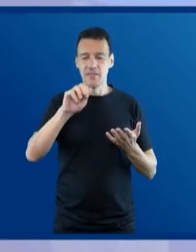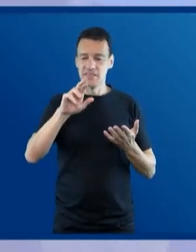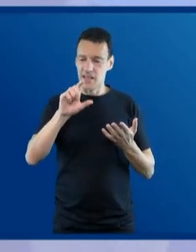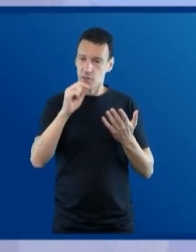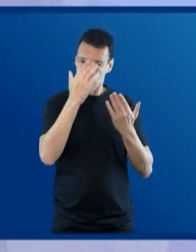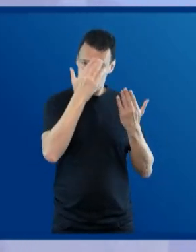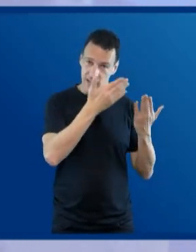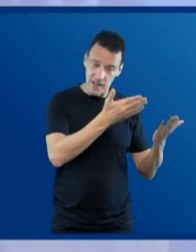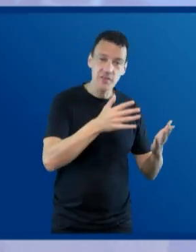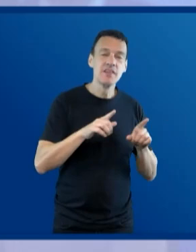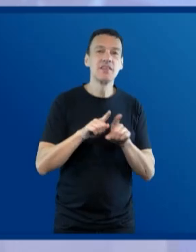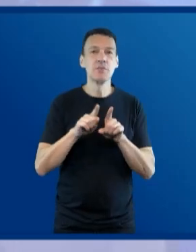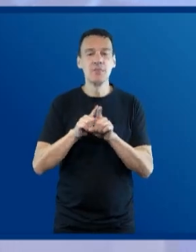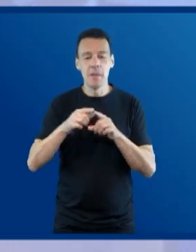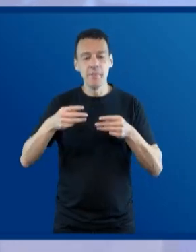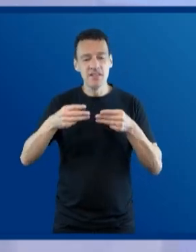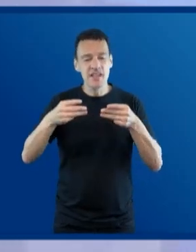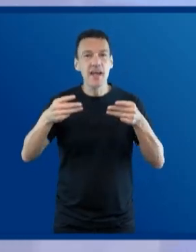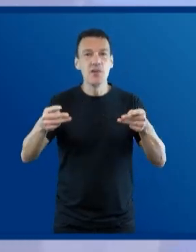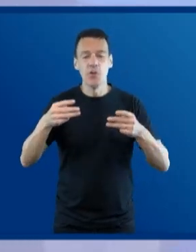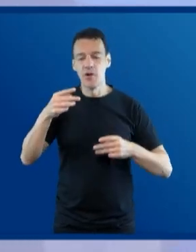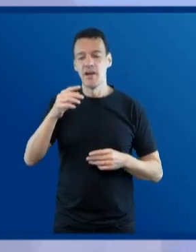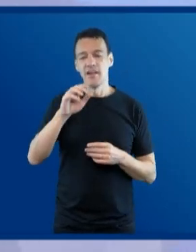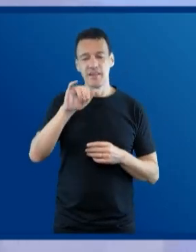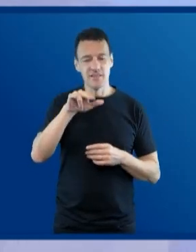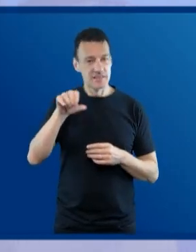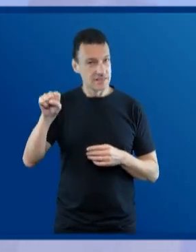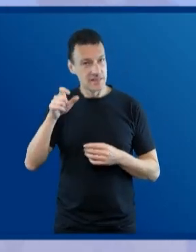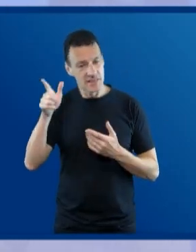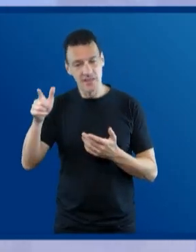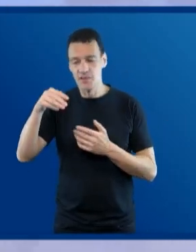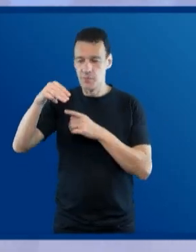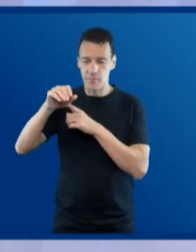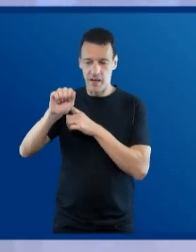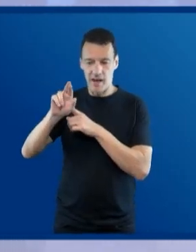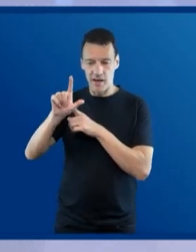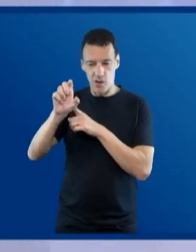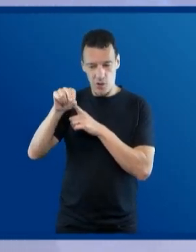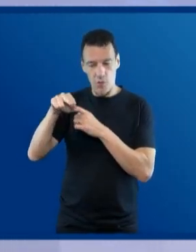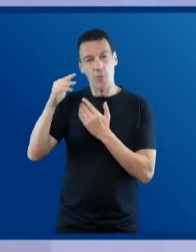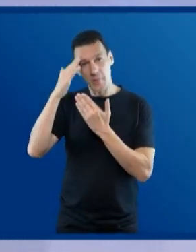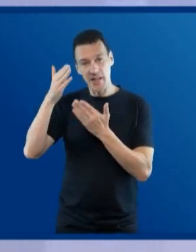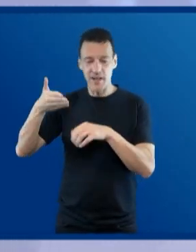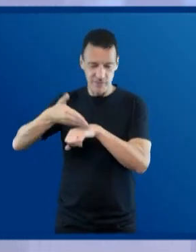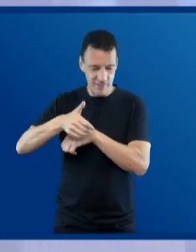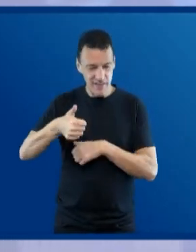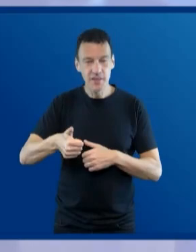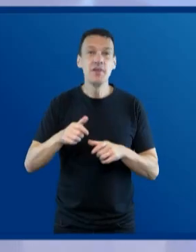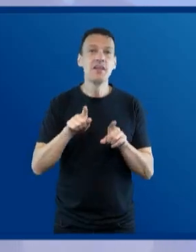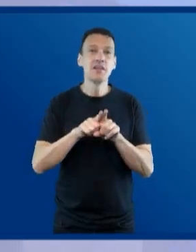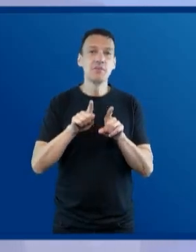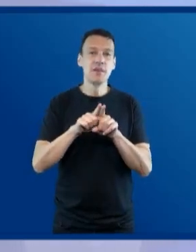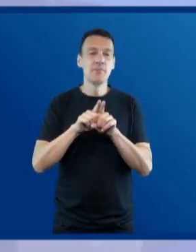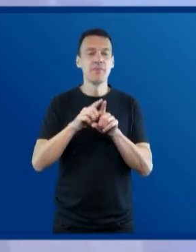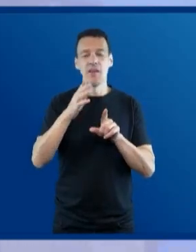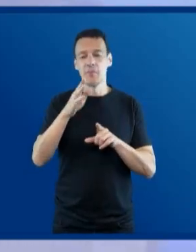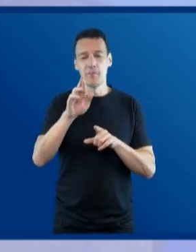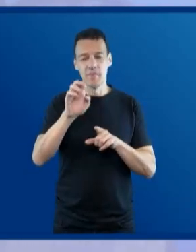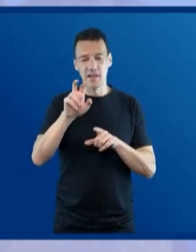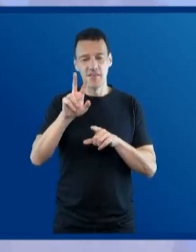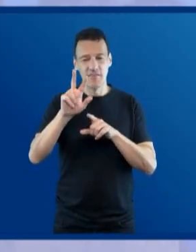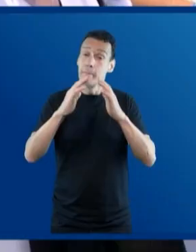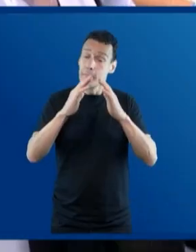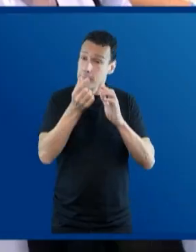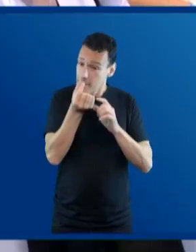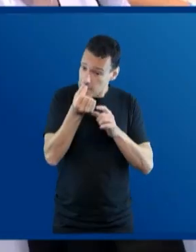de Previdência Social, Narlon, muito obrigado pela presença, também Previc, Alcinei Rodrigues, muito obrigado